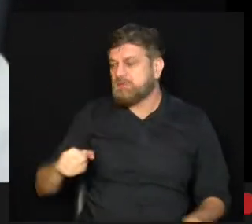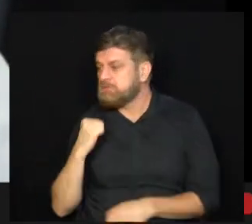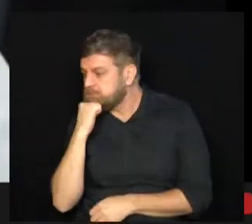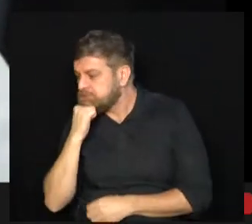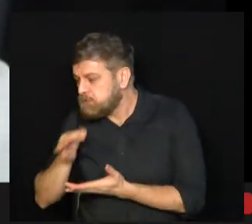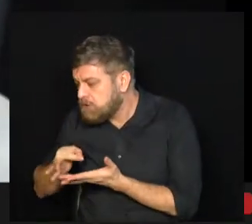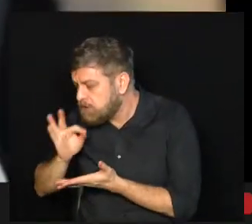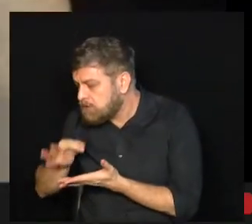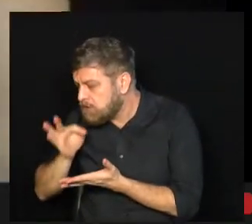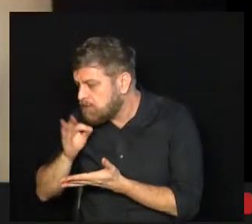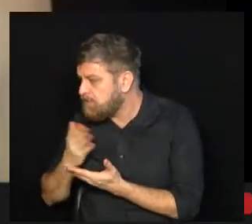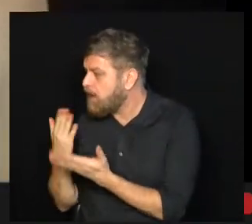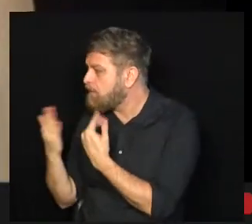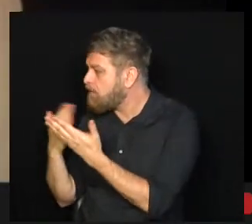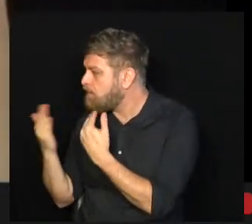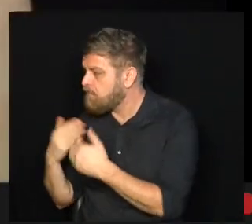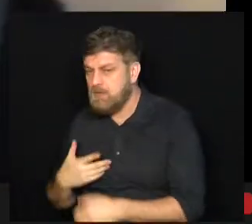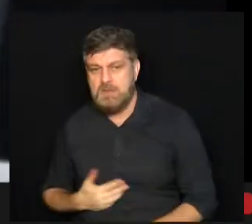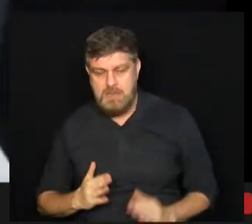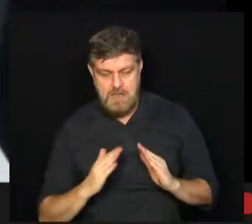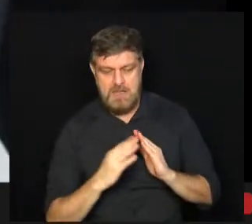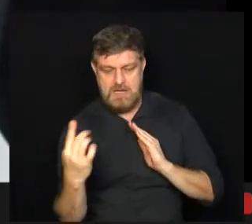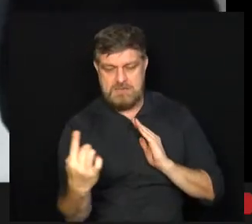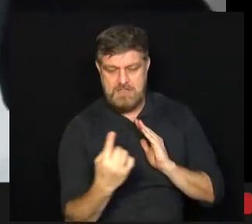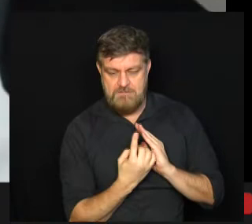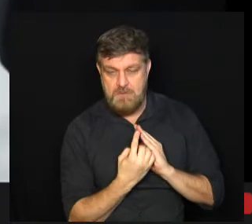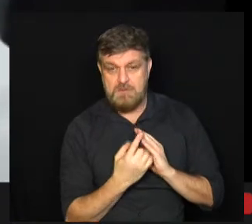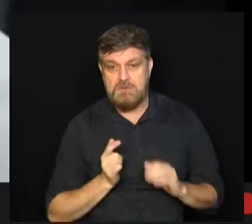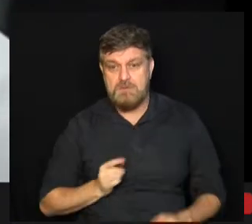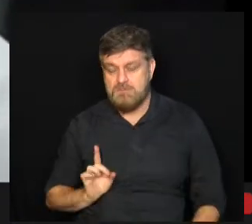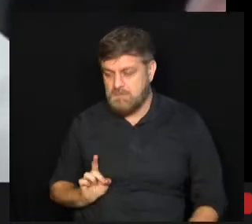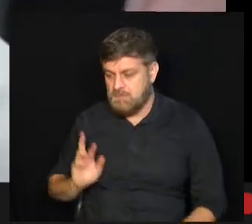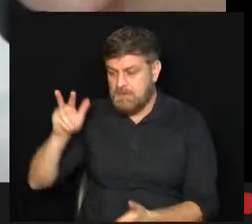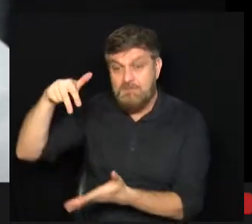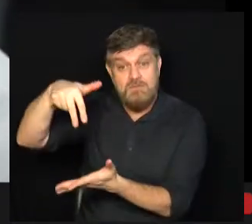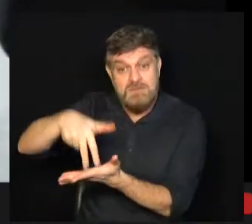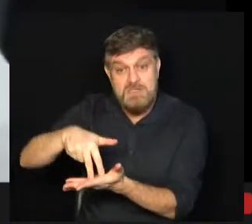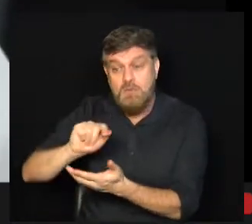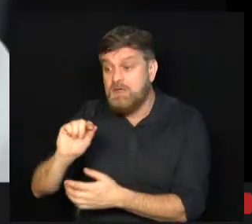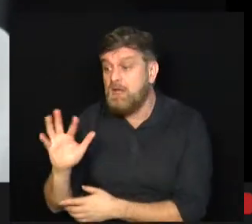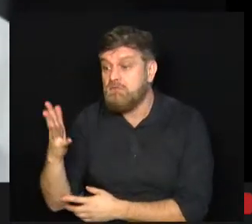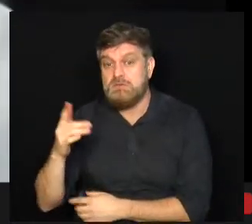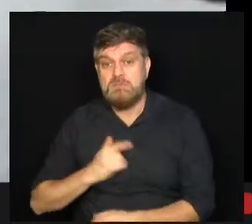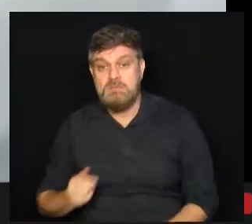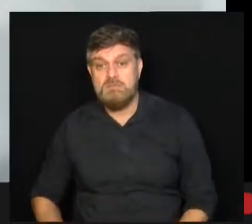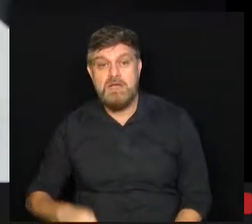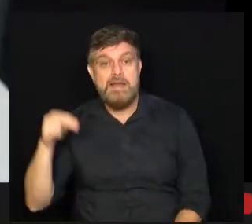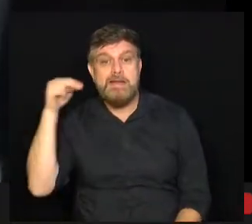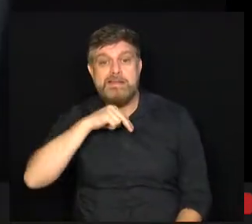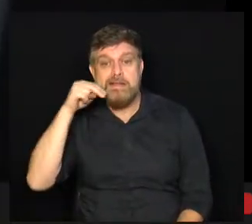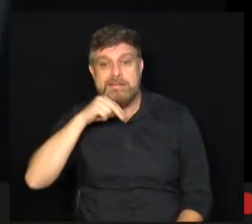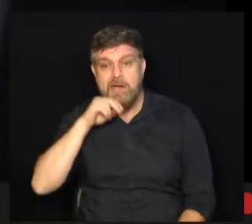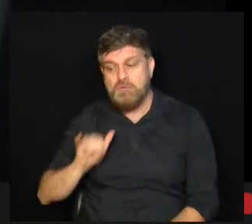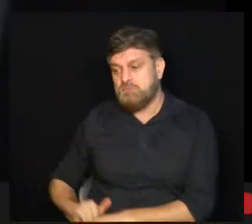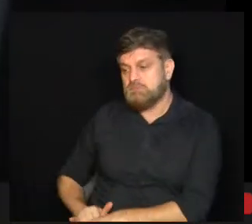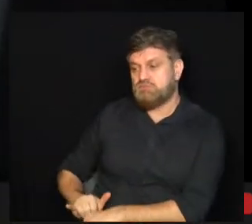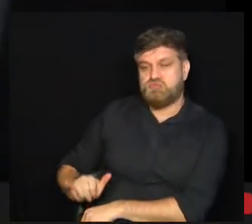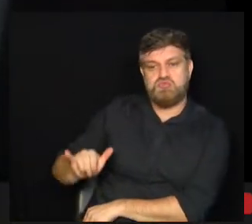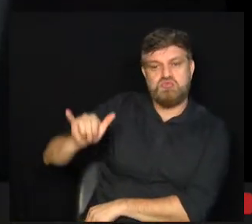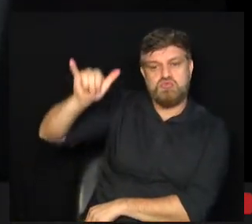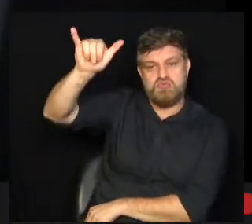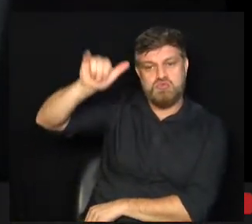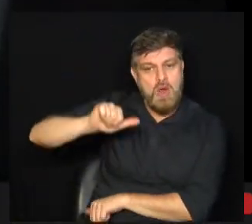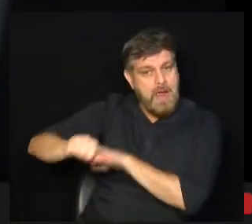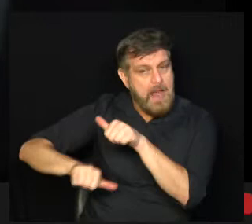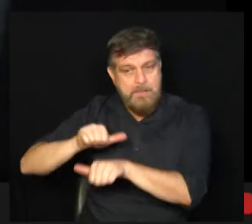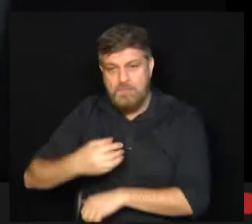café, bate um papo e volta para casa. De repente você chega lá, nossa, agora eu vou para Natal, pronto. E aí tudo muda na sua